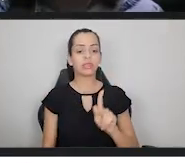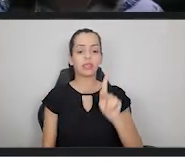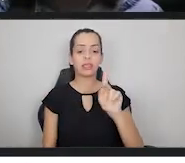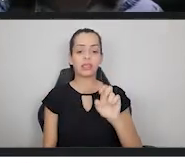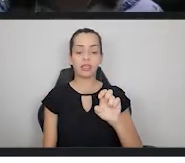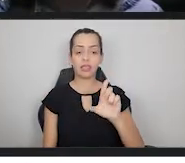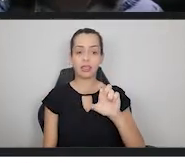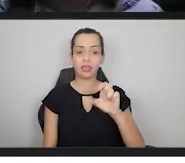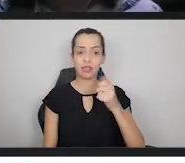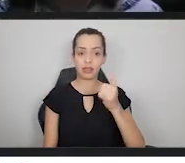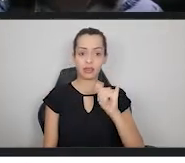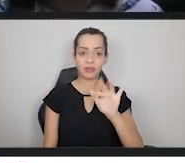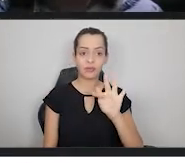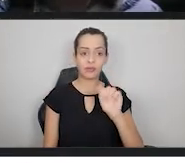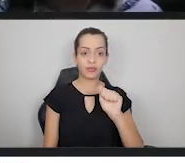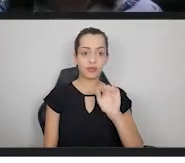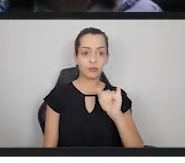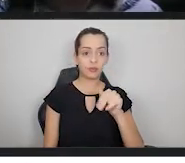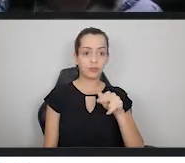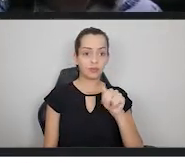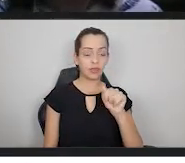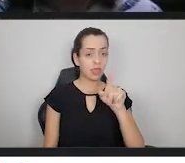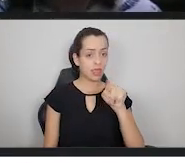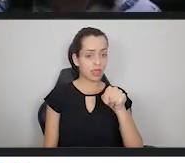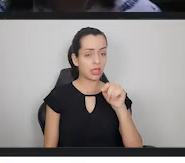eletricista, pós-graduanda em